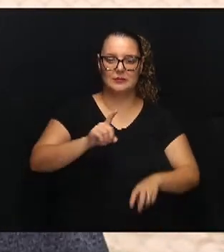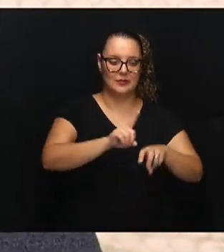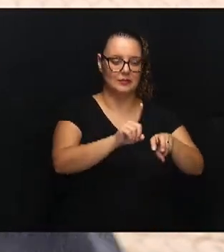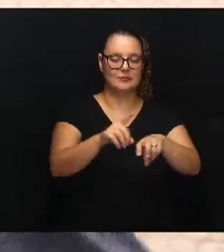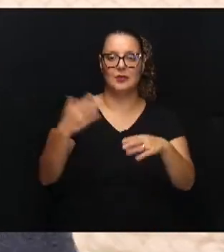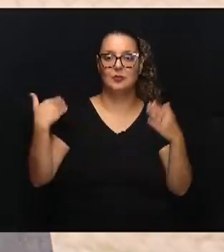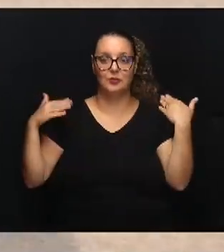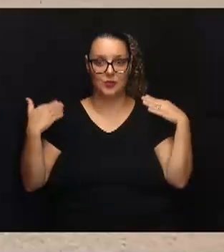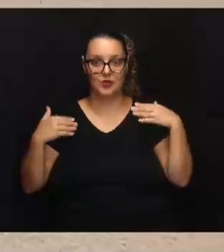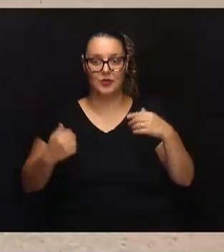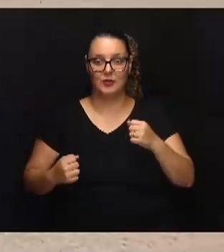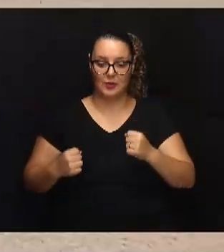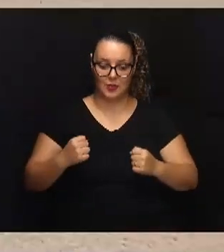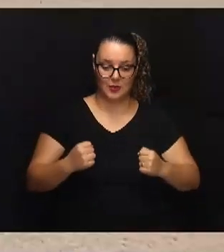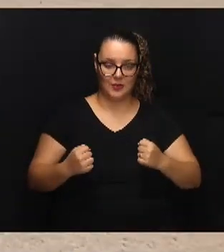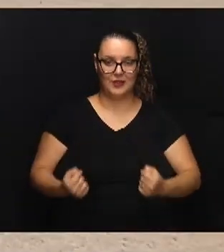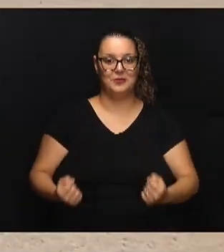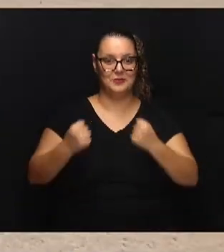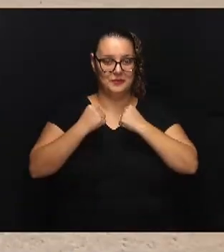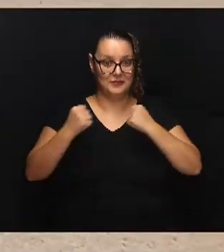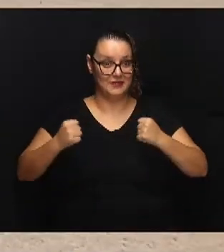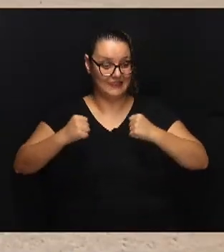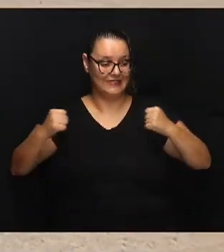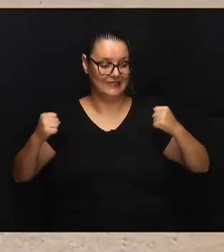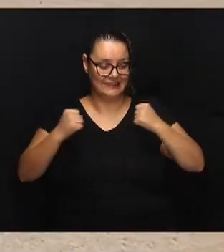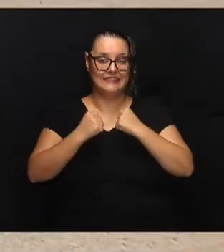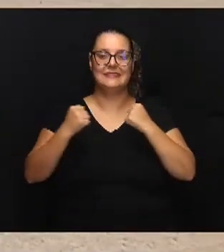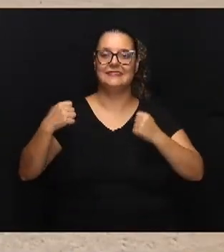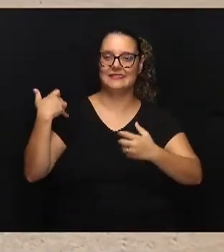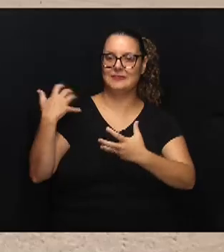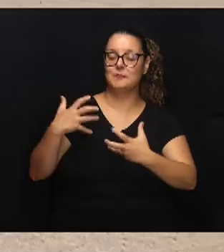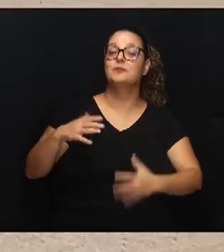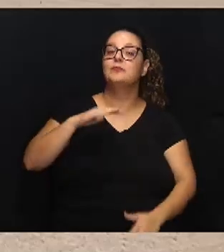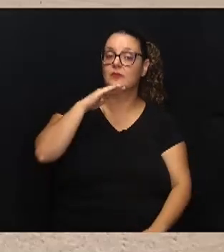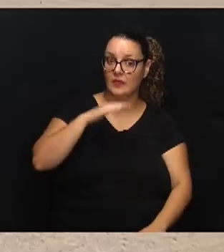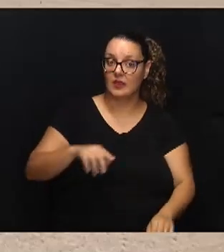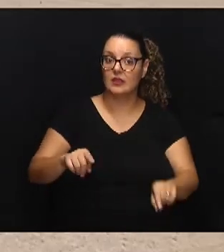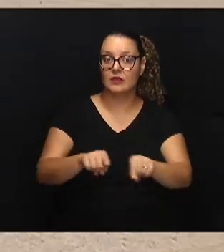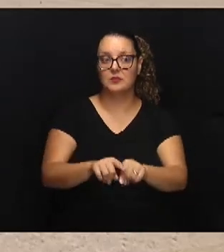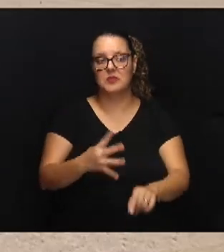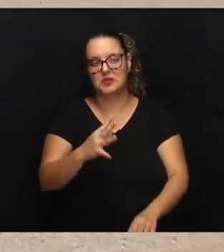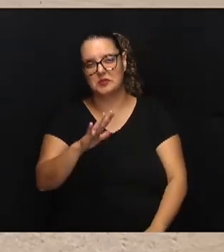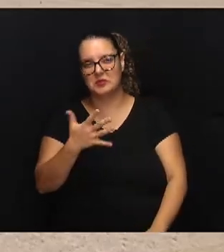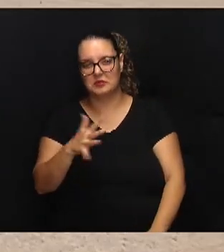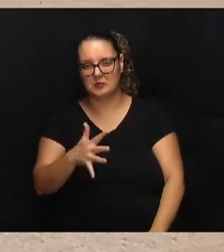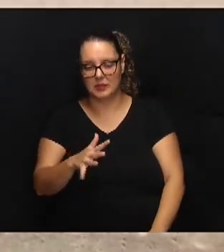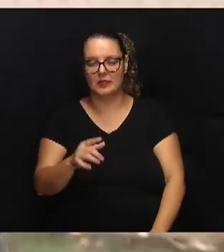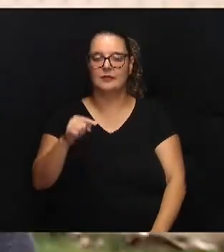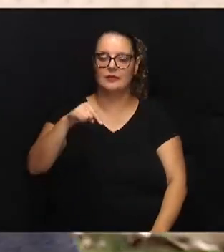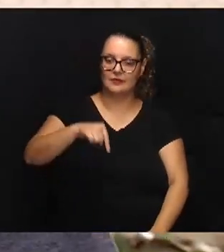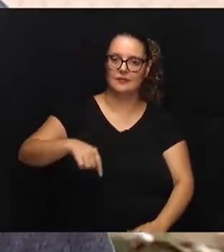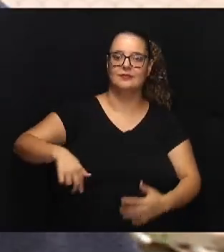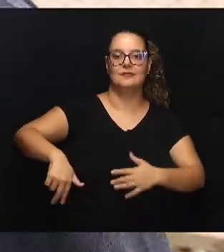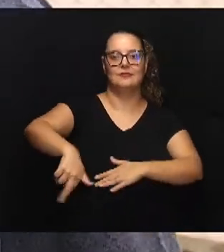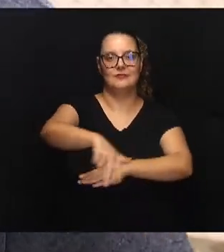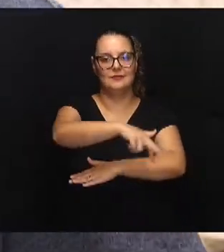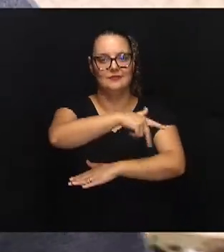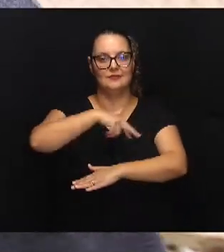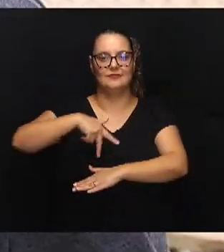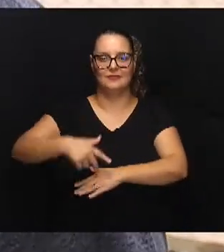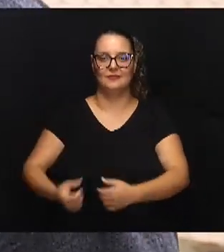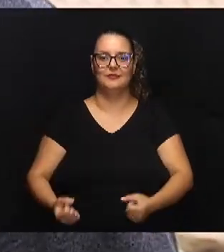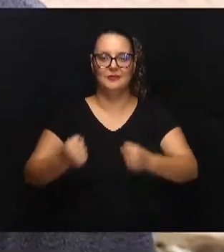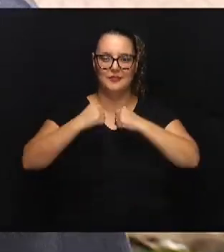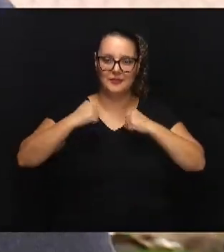e estica velho lá, e à tarde, lá para as 4:30 da tarde, eu estou passando aqui para ir lá esticar